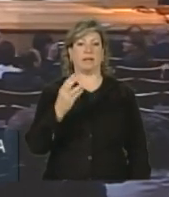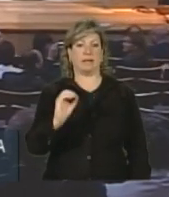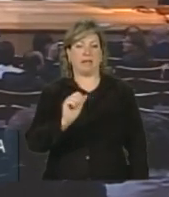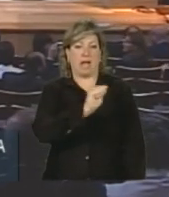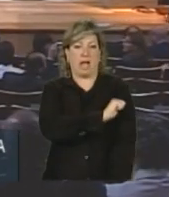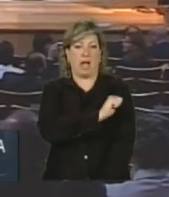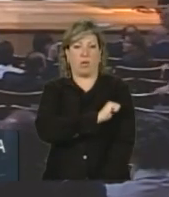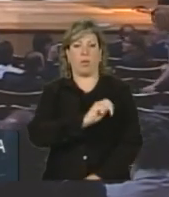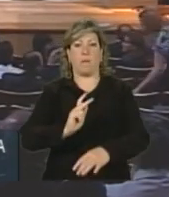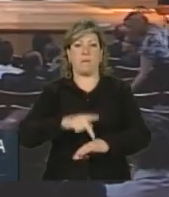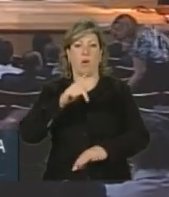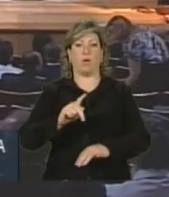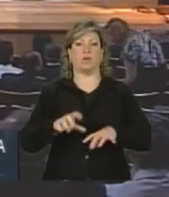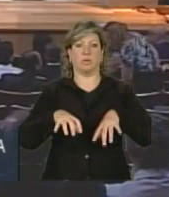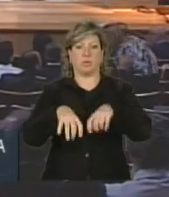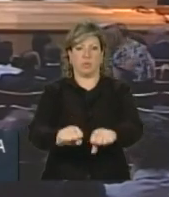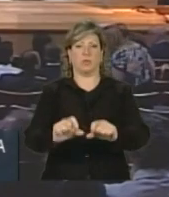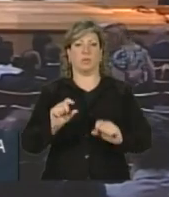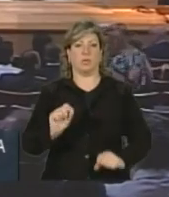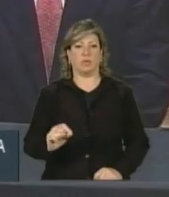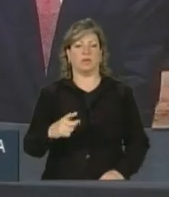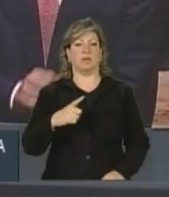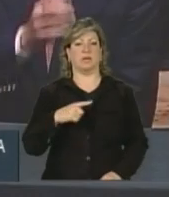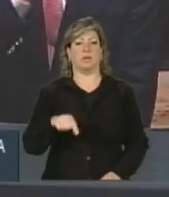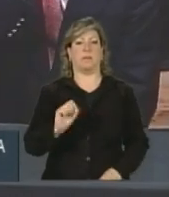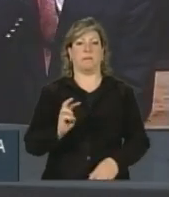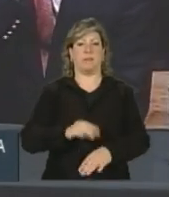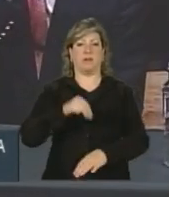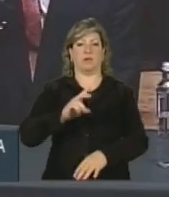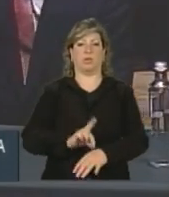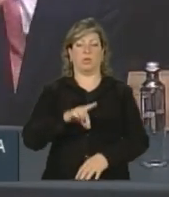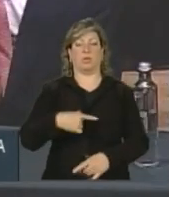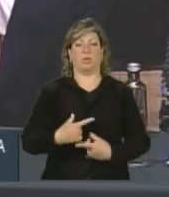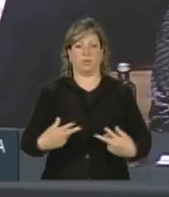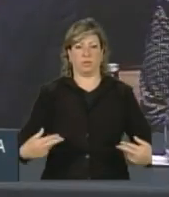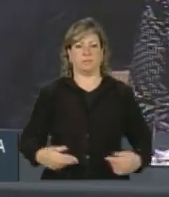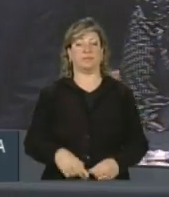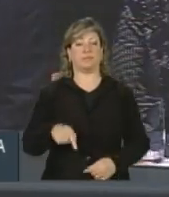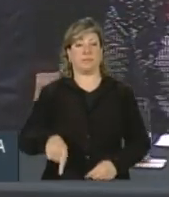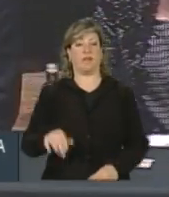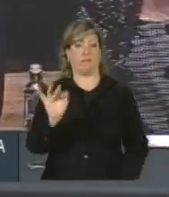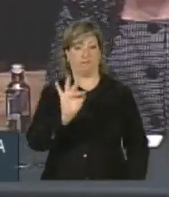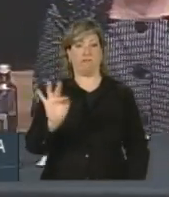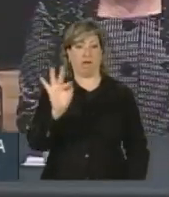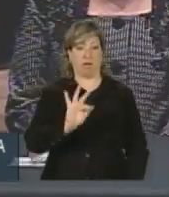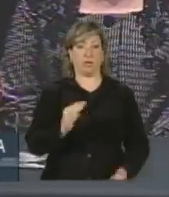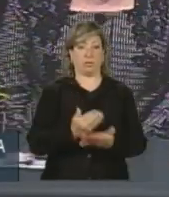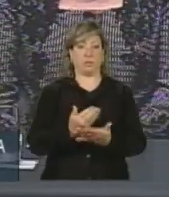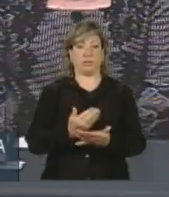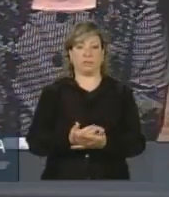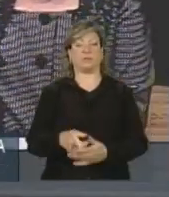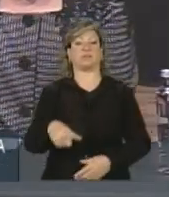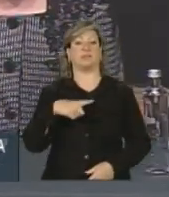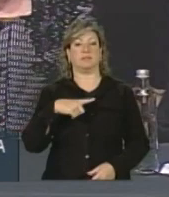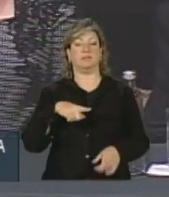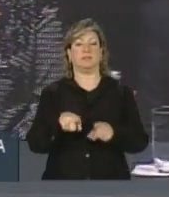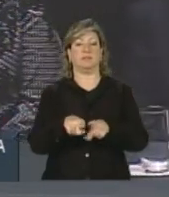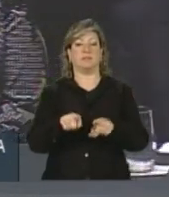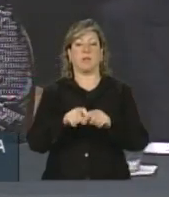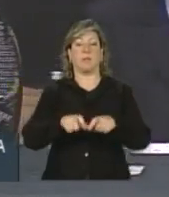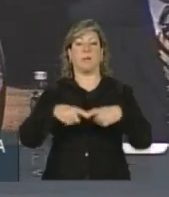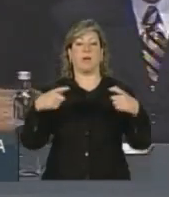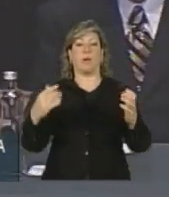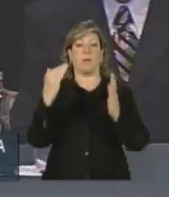de pós-graduação, estrito senso, mestrado e doutorado. A faculdade também dispõe do maior programa